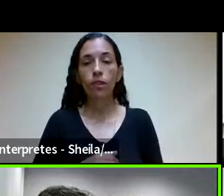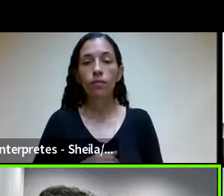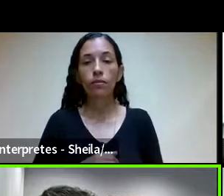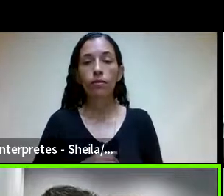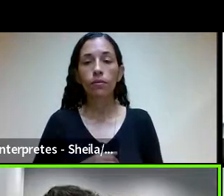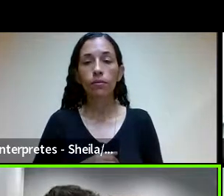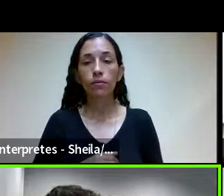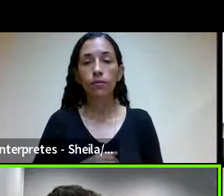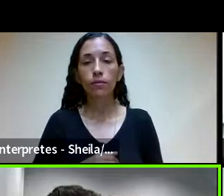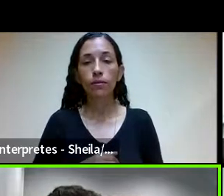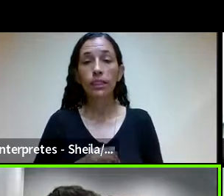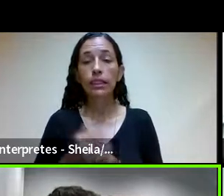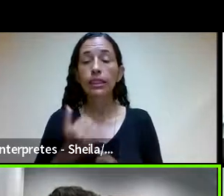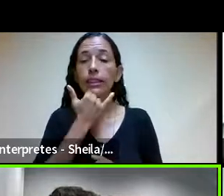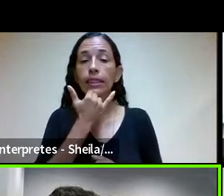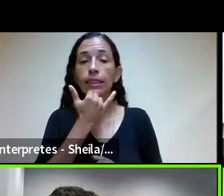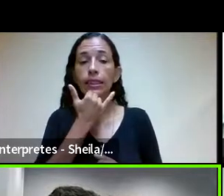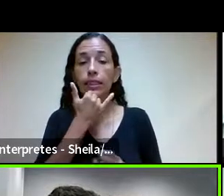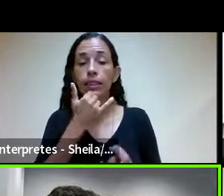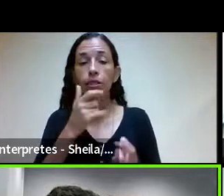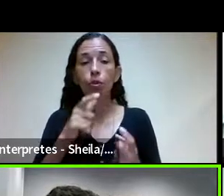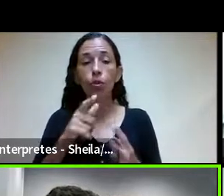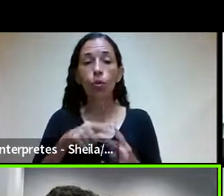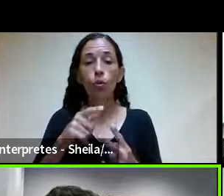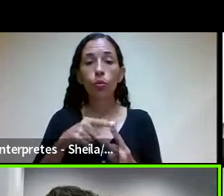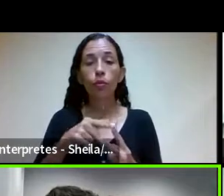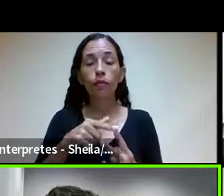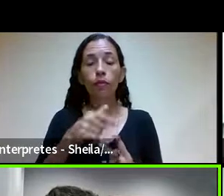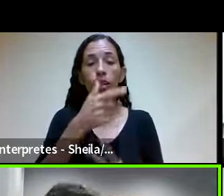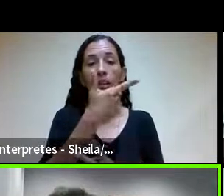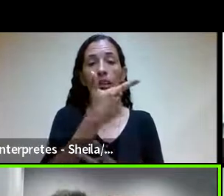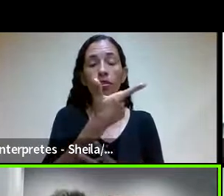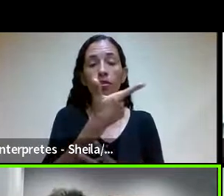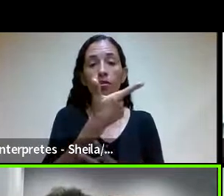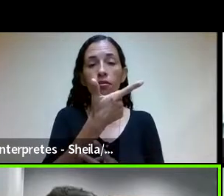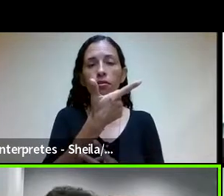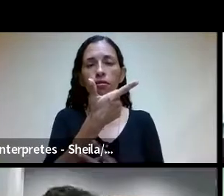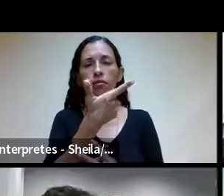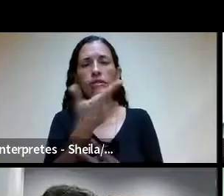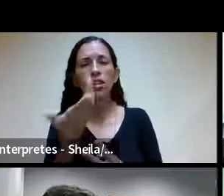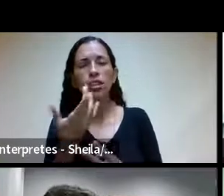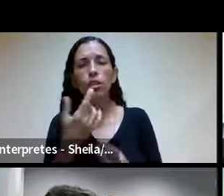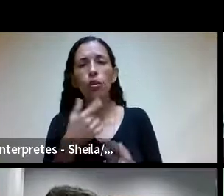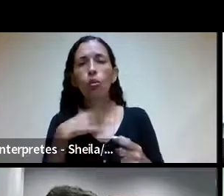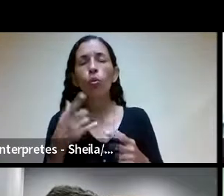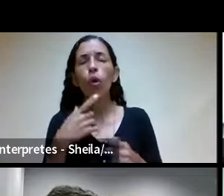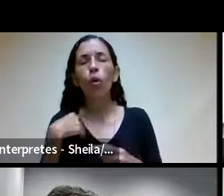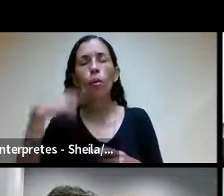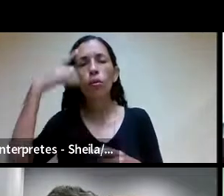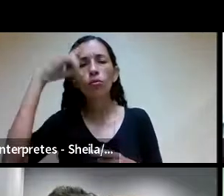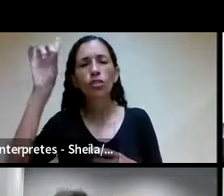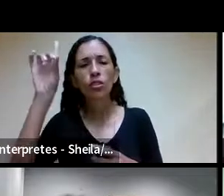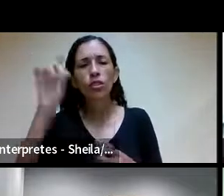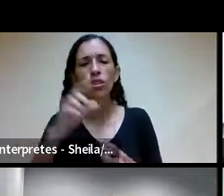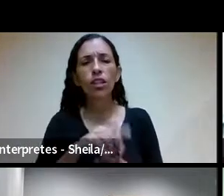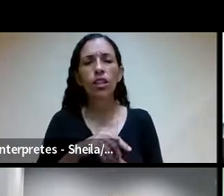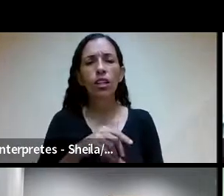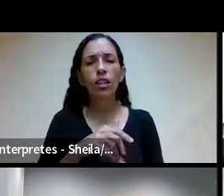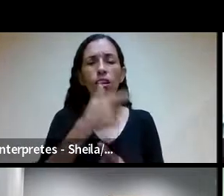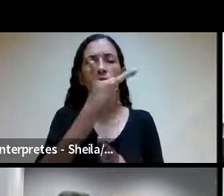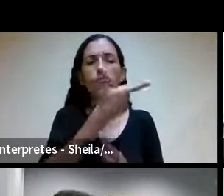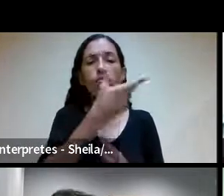Doutor Gil, desculpe, 29, 28 e 29 ou 29 e 30? 29h30, doutor Zé